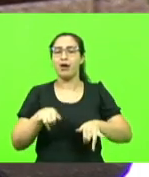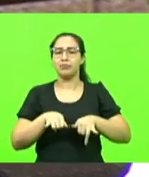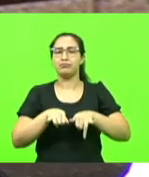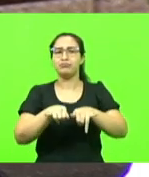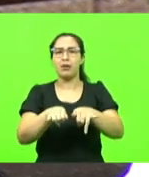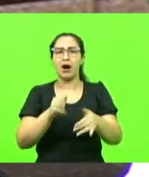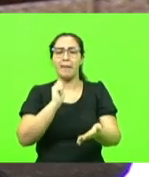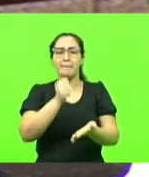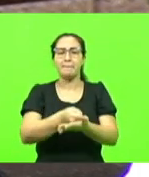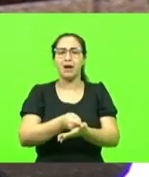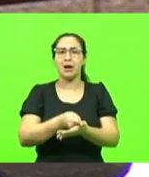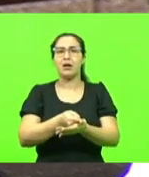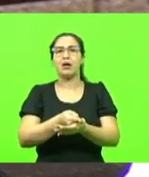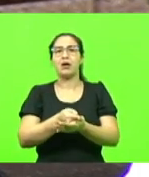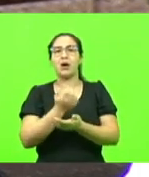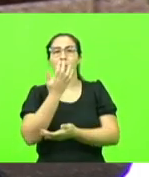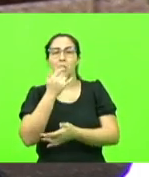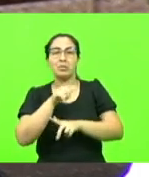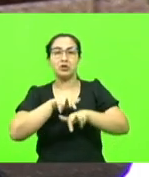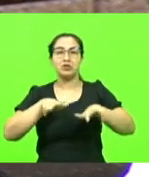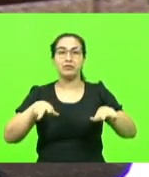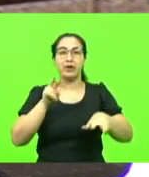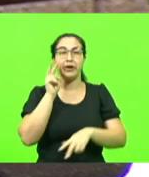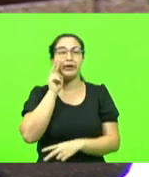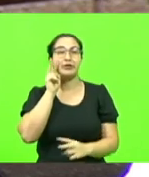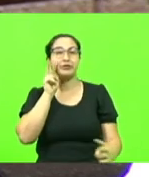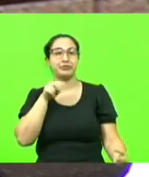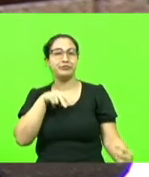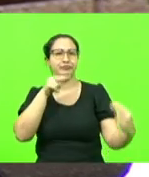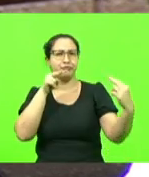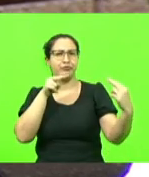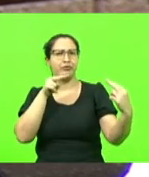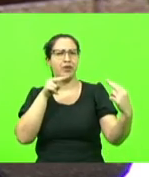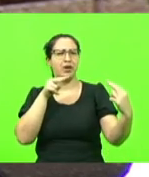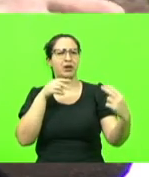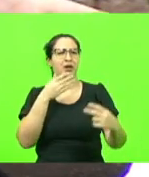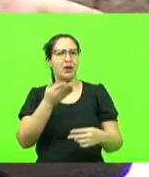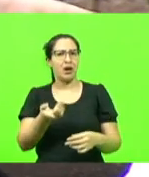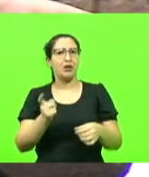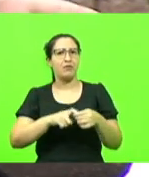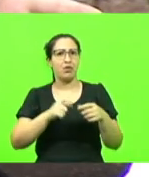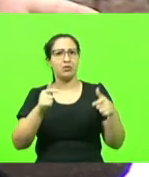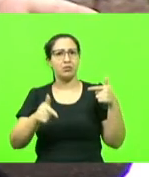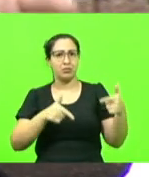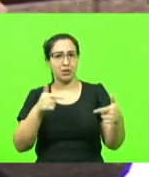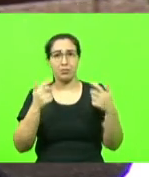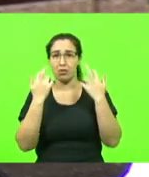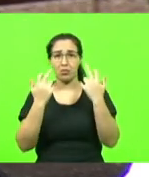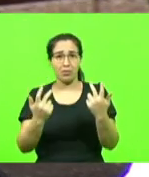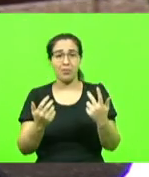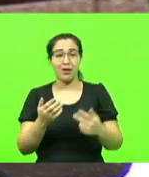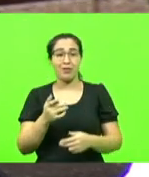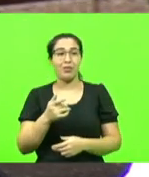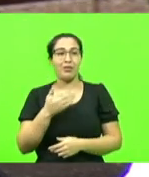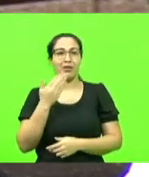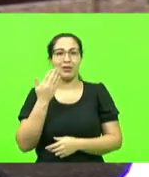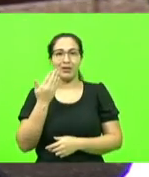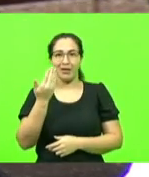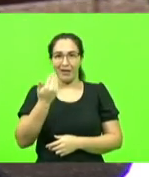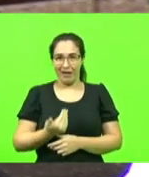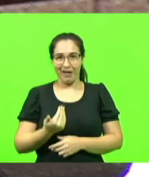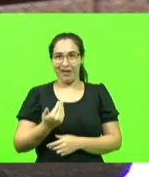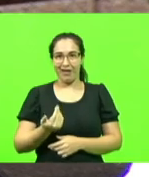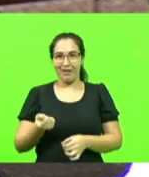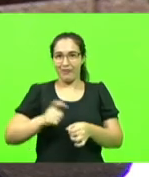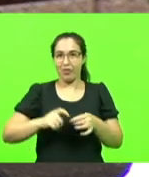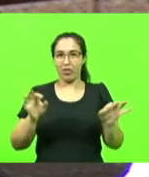suas compras e olhar para o atendente que lhe atende presencialmente, e ele não tendo